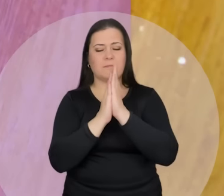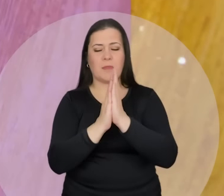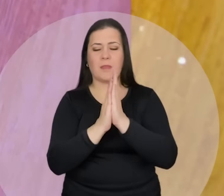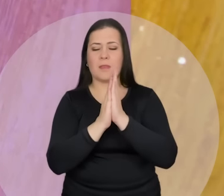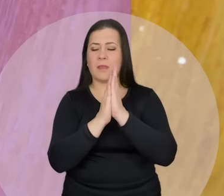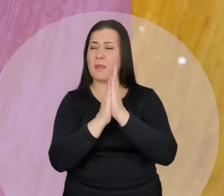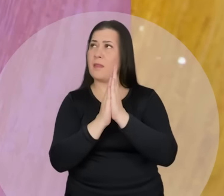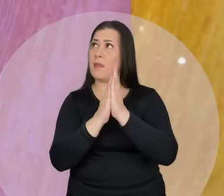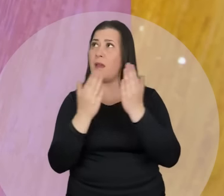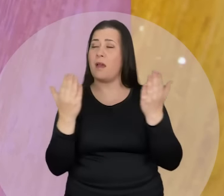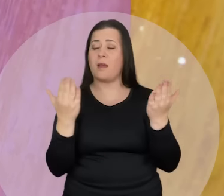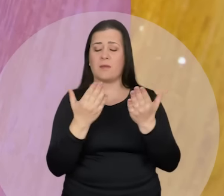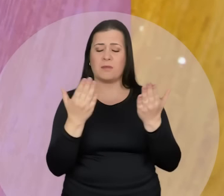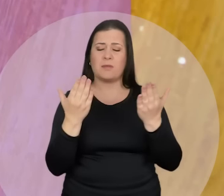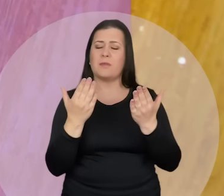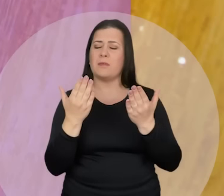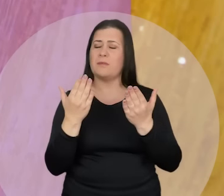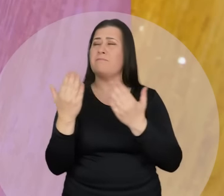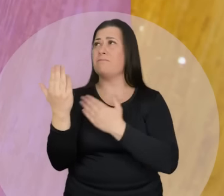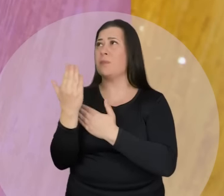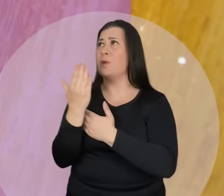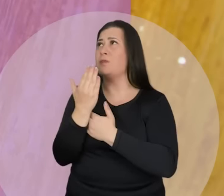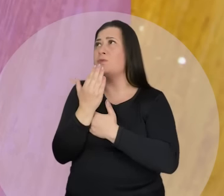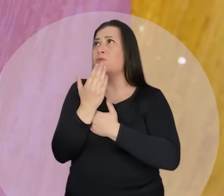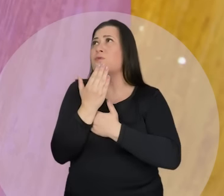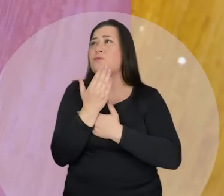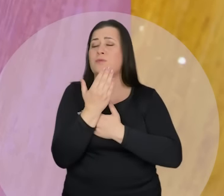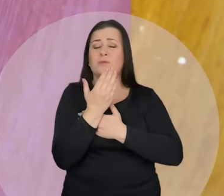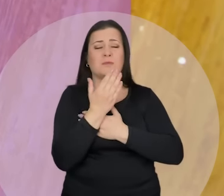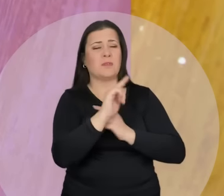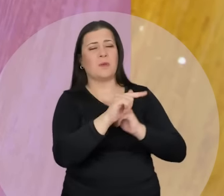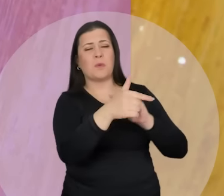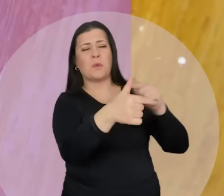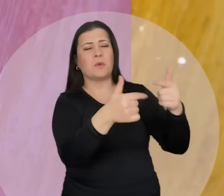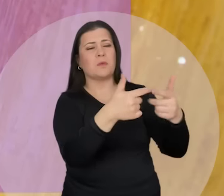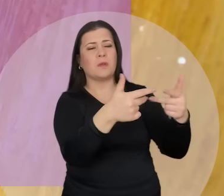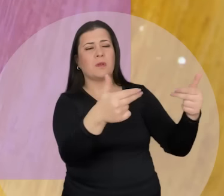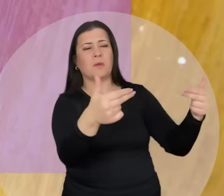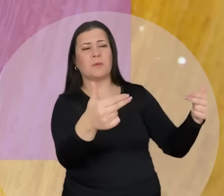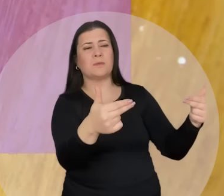oração e vem livrar-me de incertezas mil.